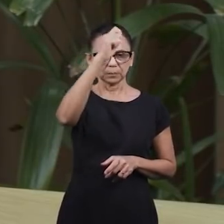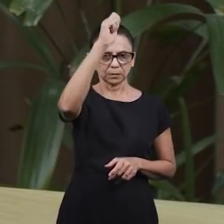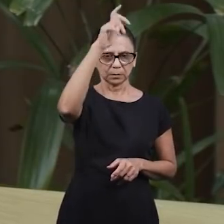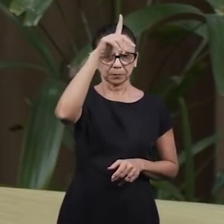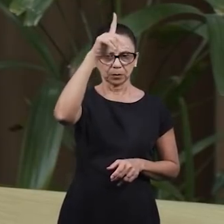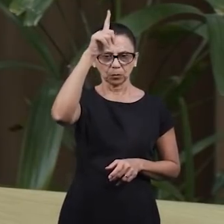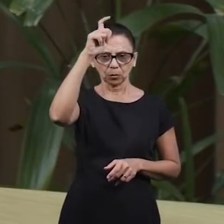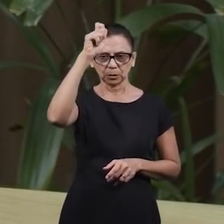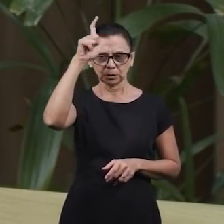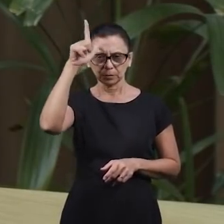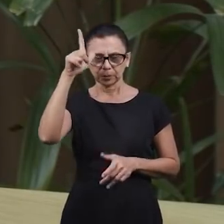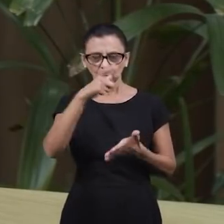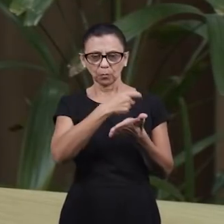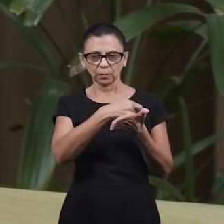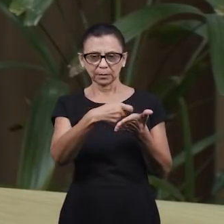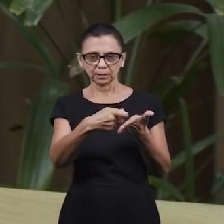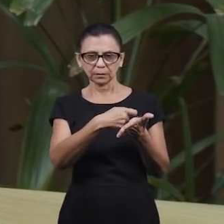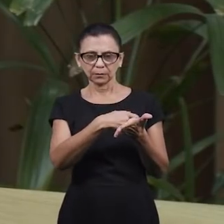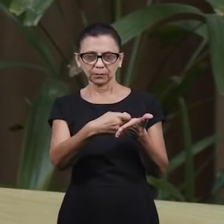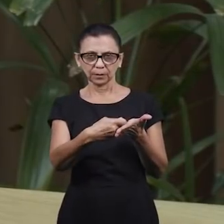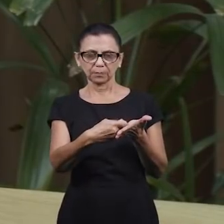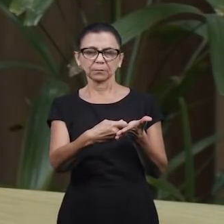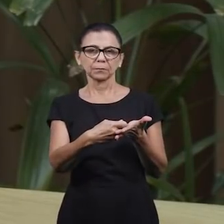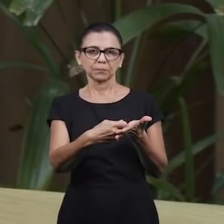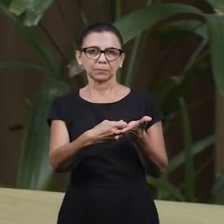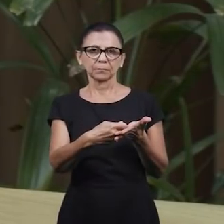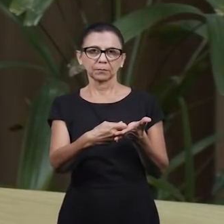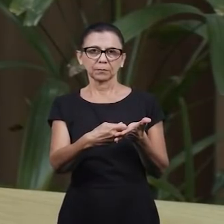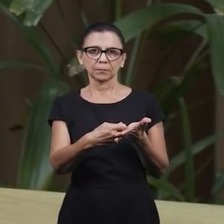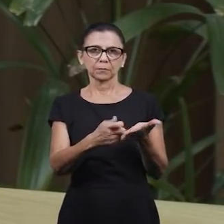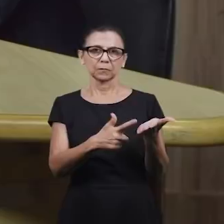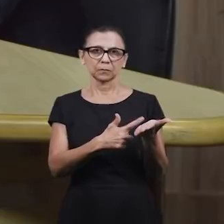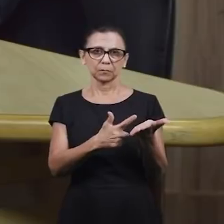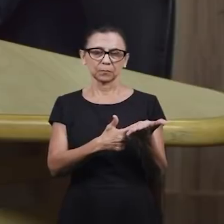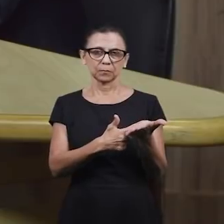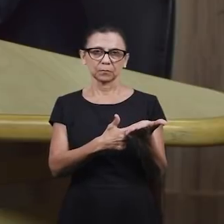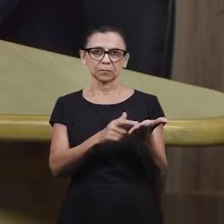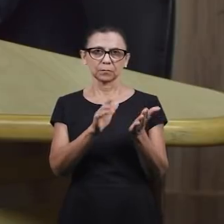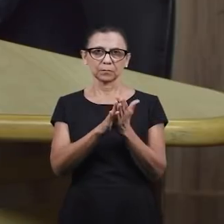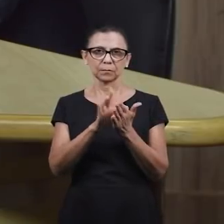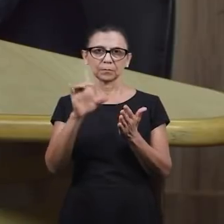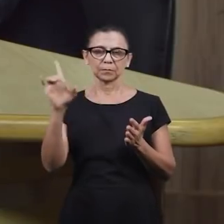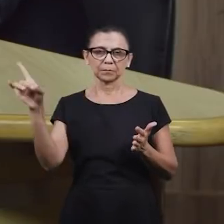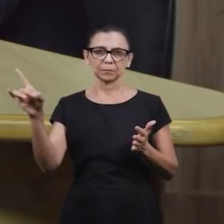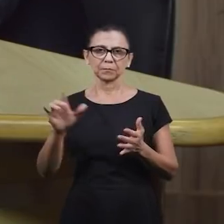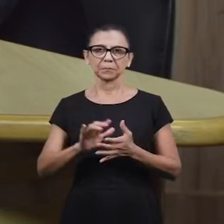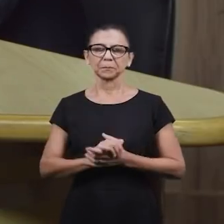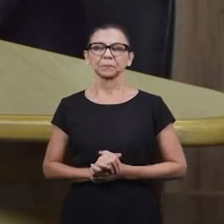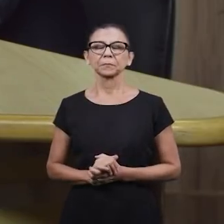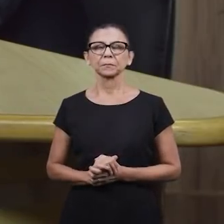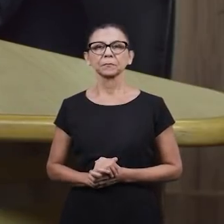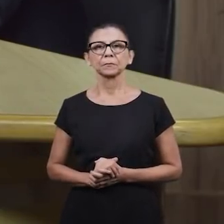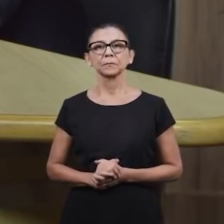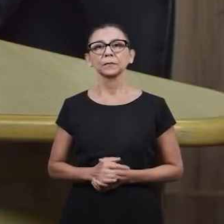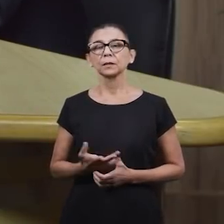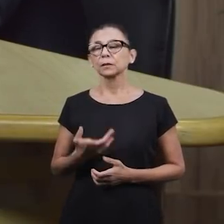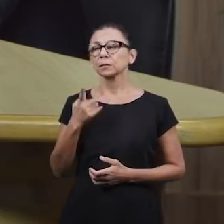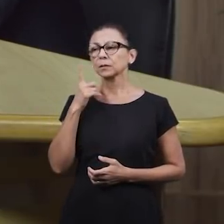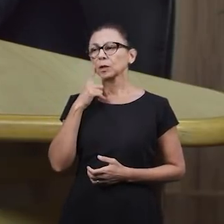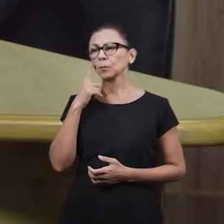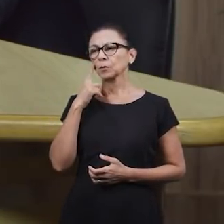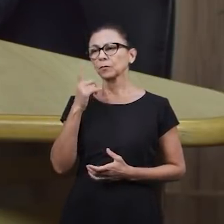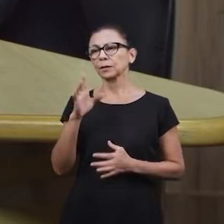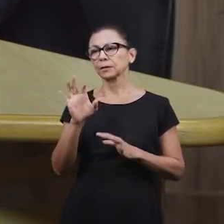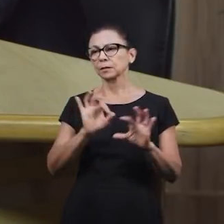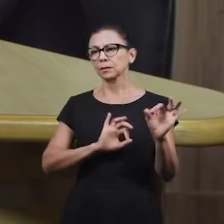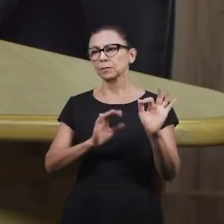dificilmente alguém sozinho vai alcançar o projeto que está dentro da palavra. Então vamos falar sobre esse projeto, sobre essa pérola